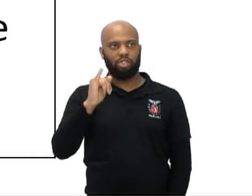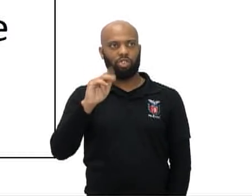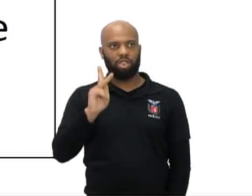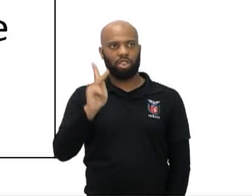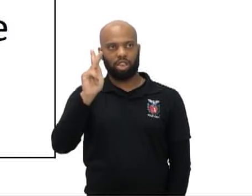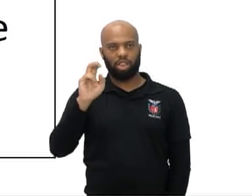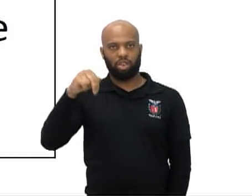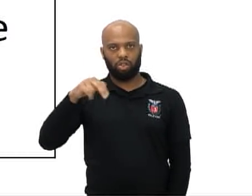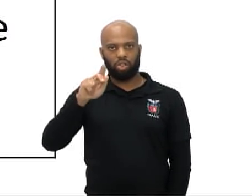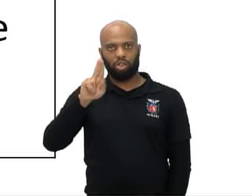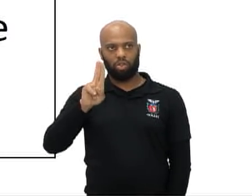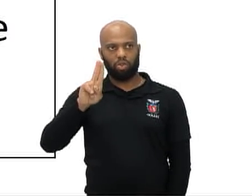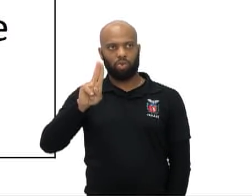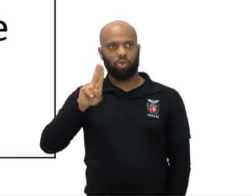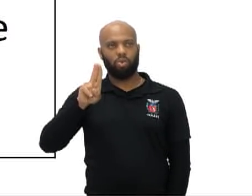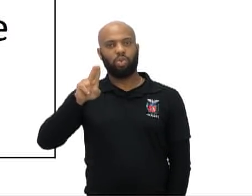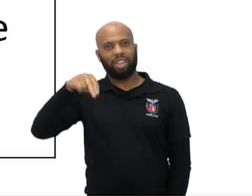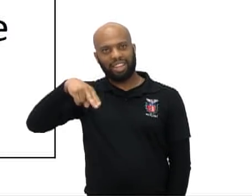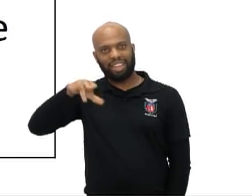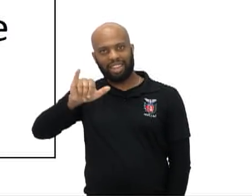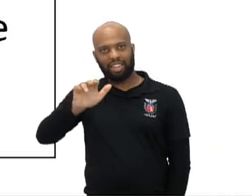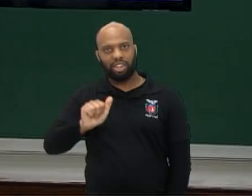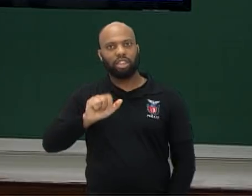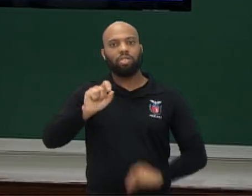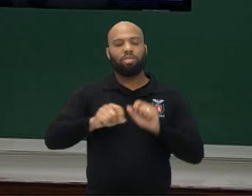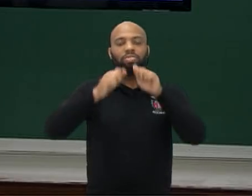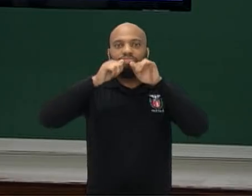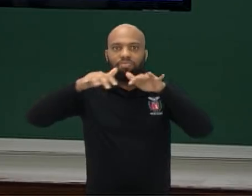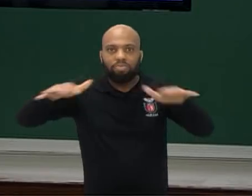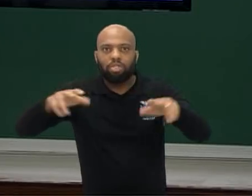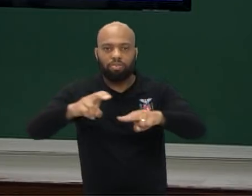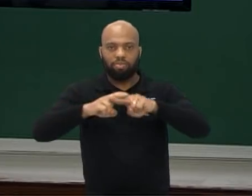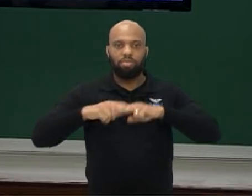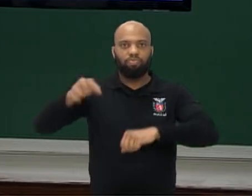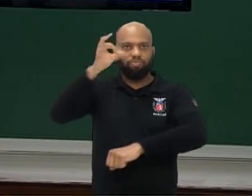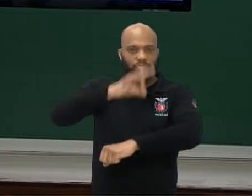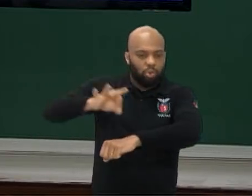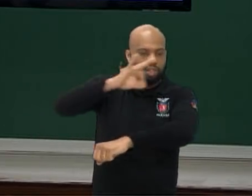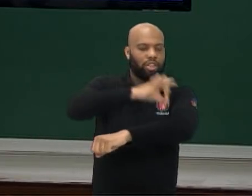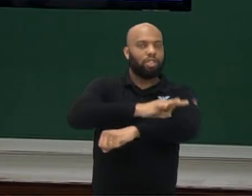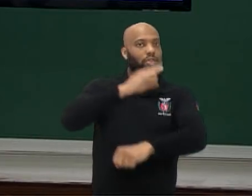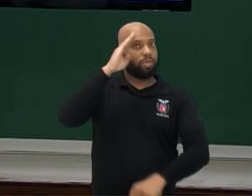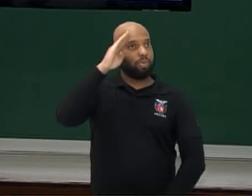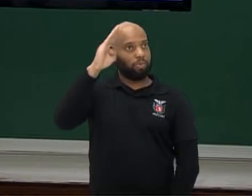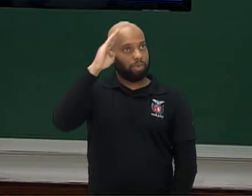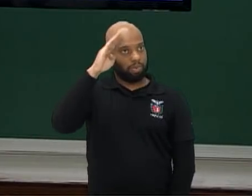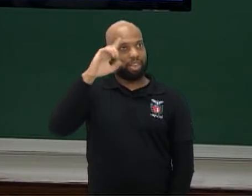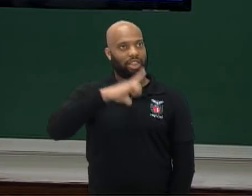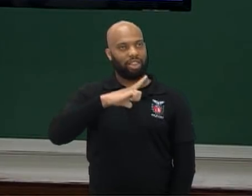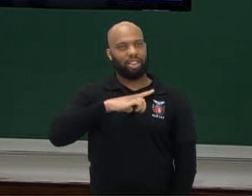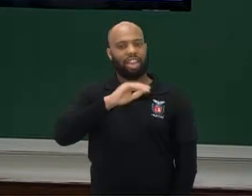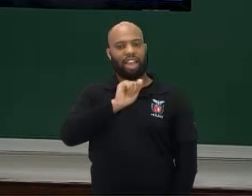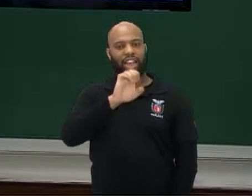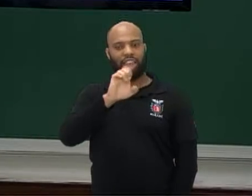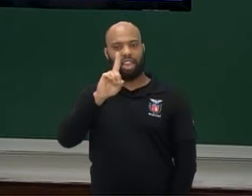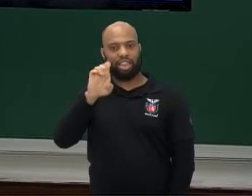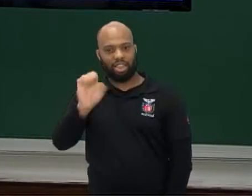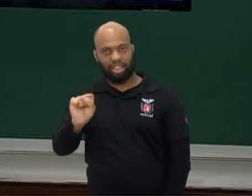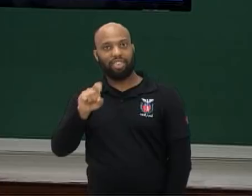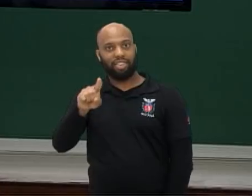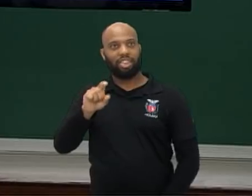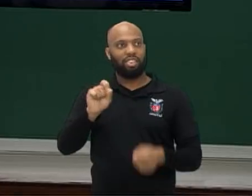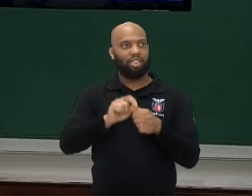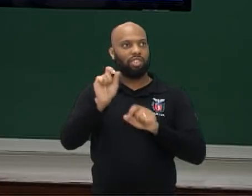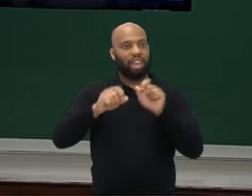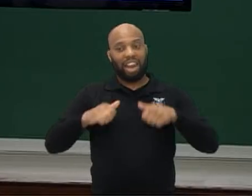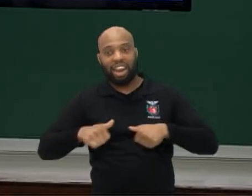pessoal, transmitidas por mosquito, principalmente o coitado do Aedes aegypti. Ele é o Uber